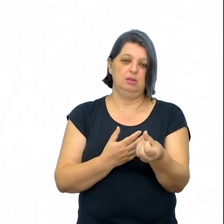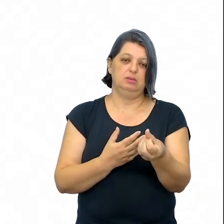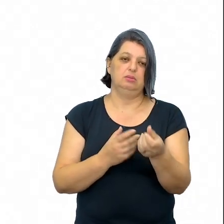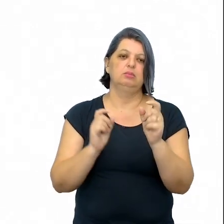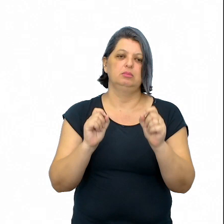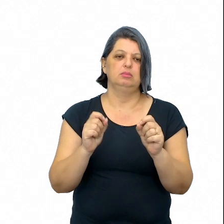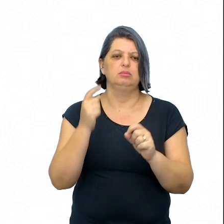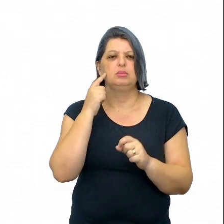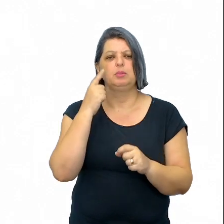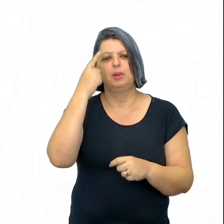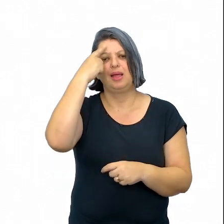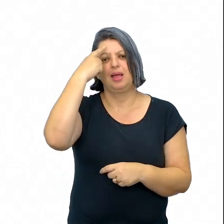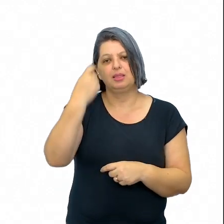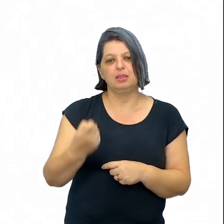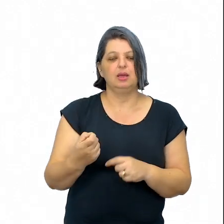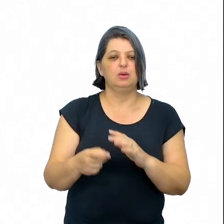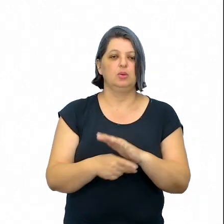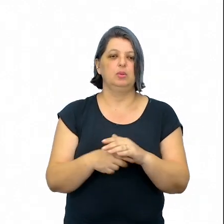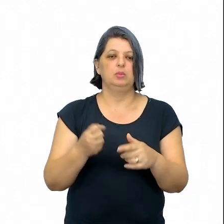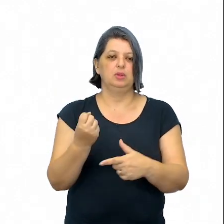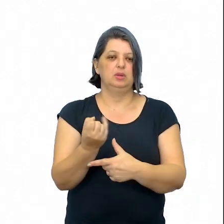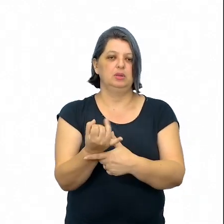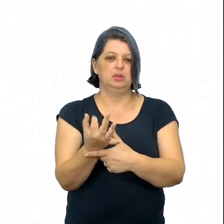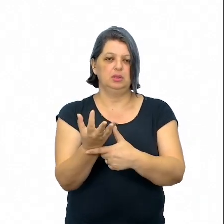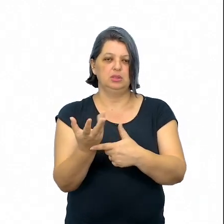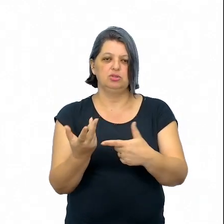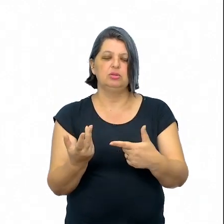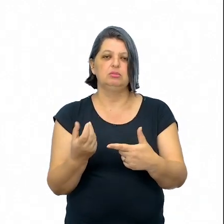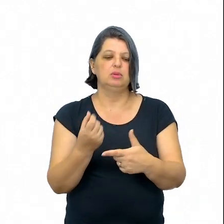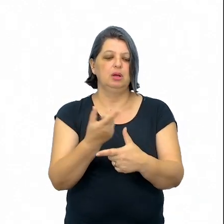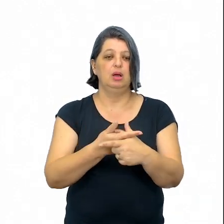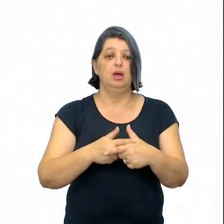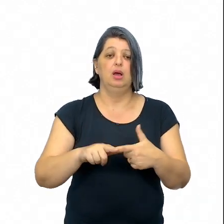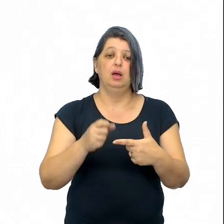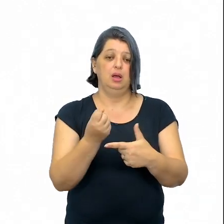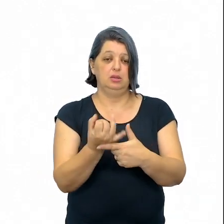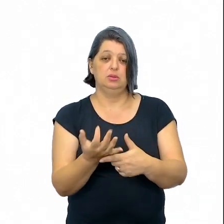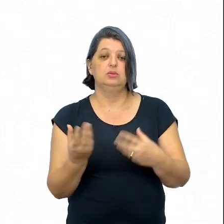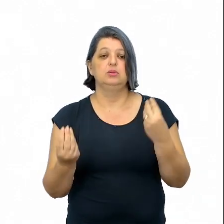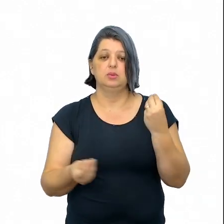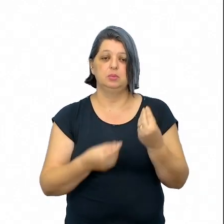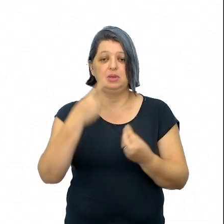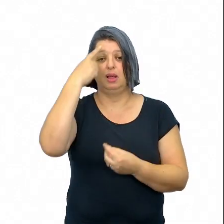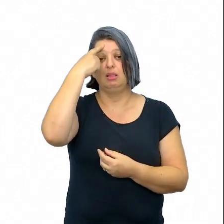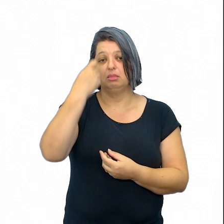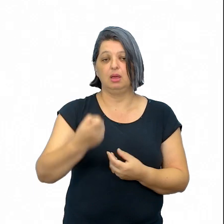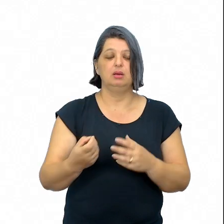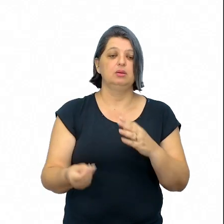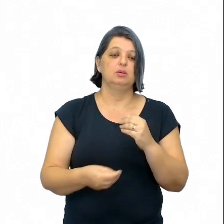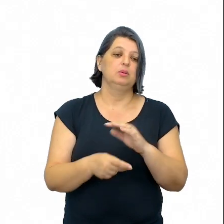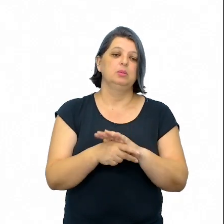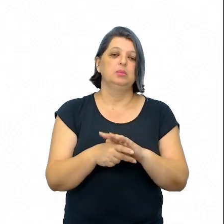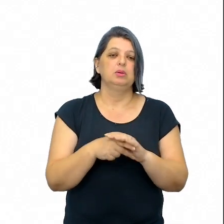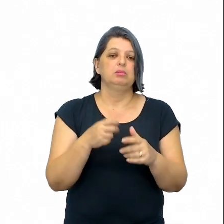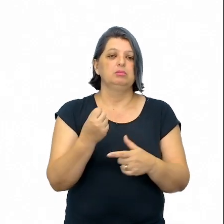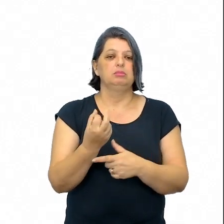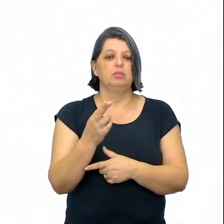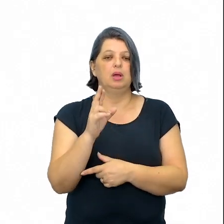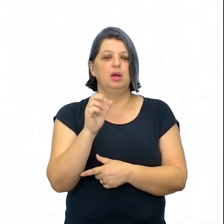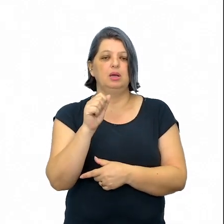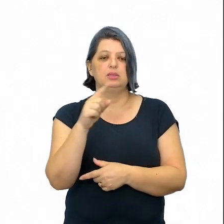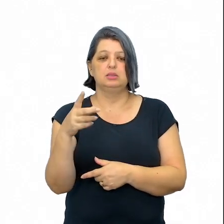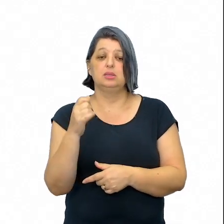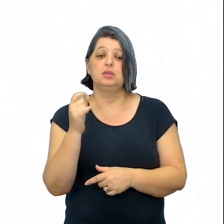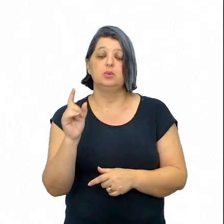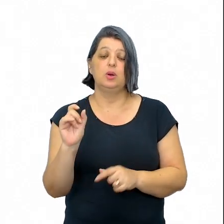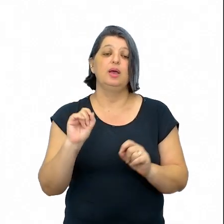ideia de razão. Olha que legal. Eu estou vendo razão para nós, a fração como ideia de razão. Razão, o que é a razão? É o